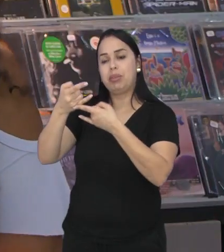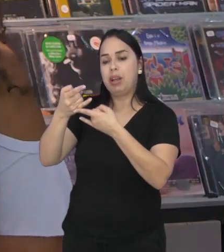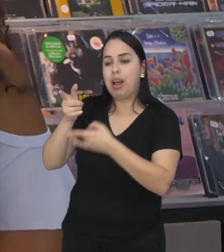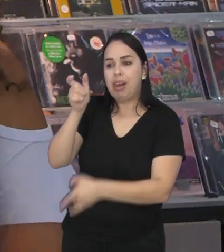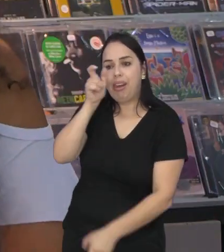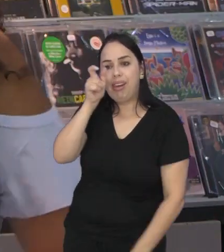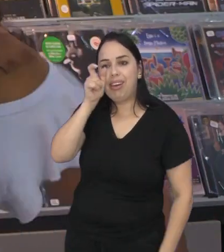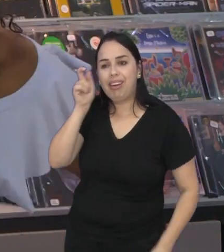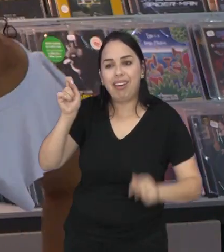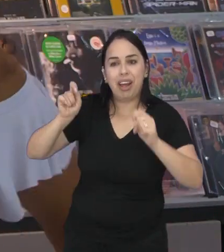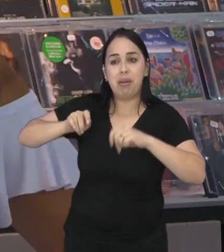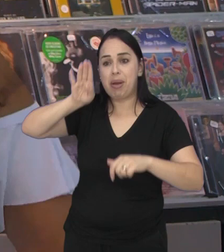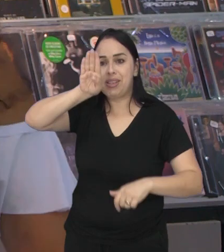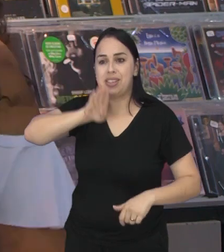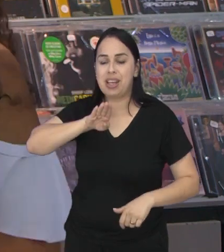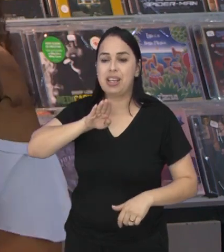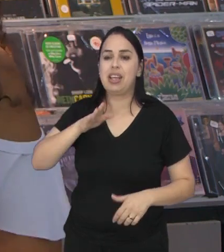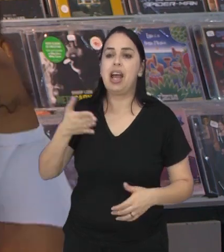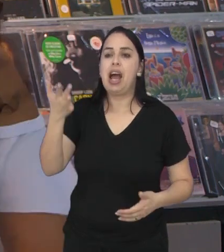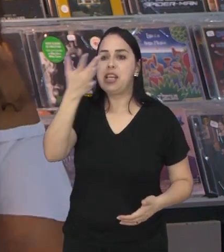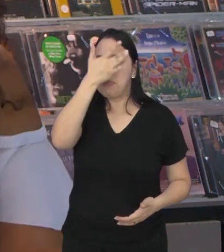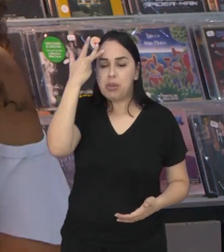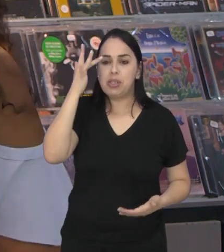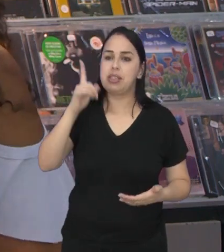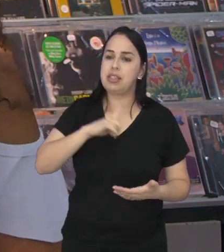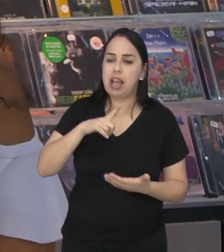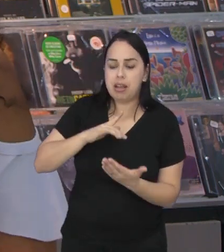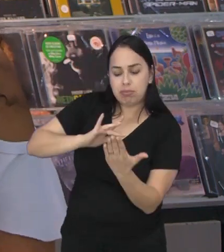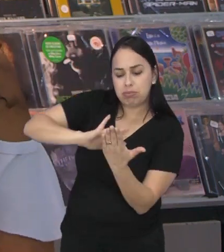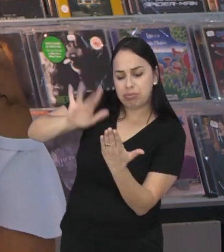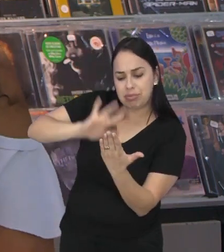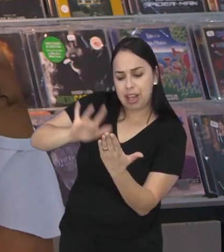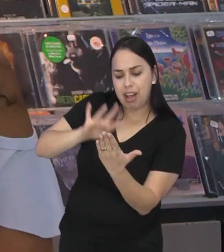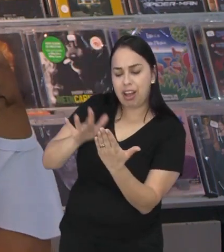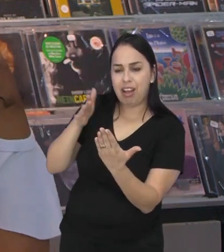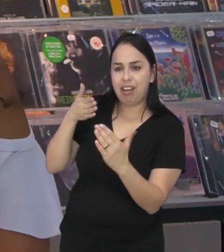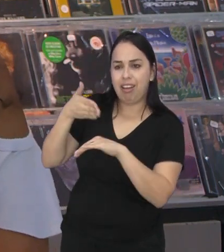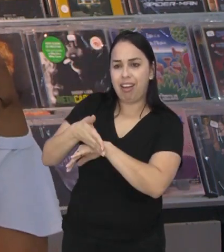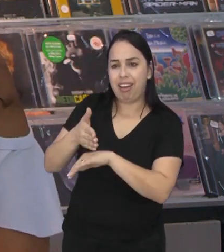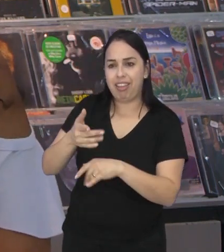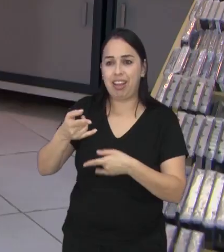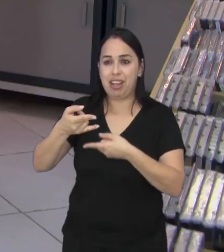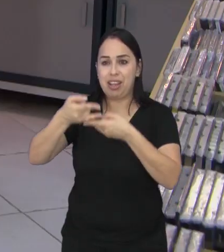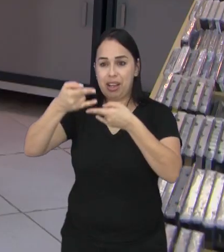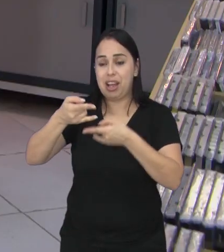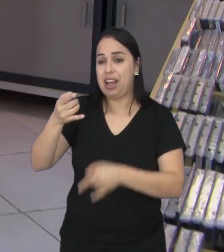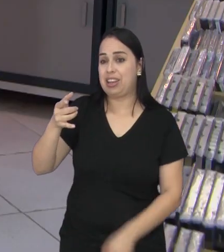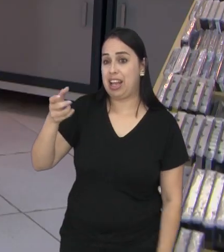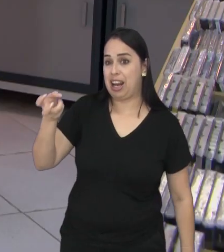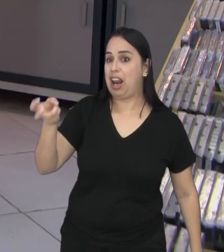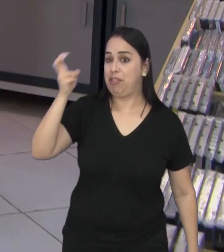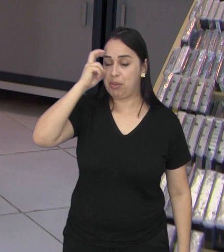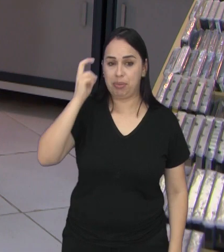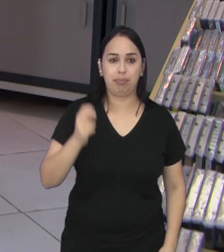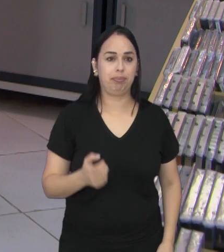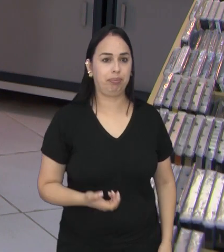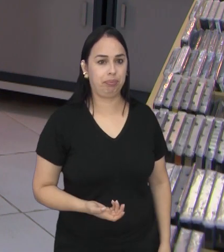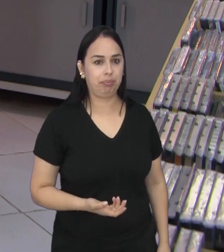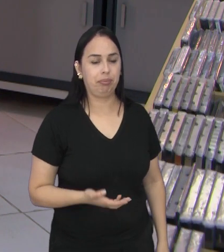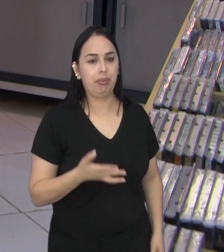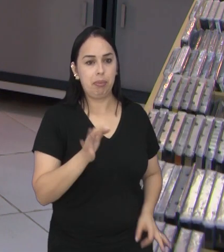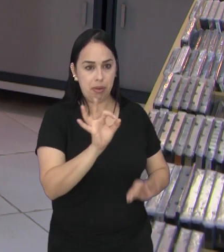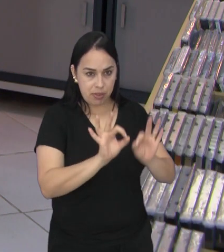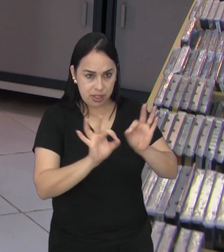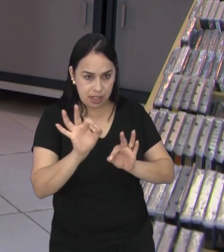cultura, né, porque hoje em dia quem não tem um celularzinho, né, então consegue ali conectar e ter acesso à cultura. Você acha que para você